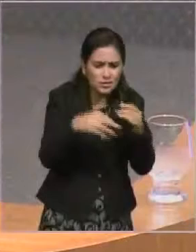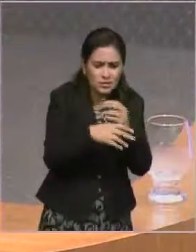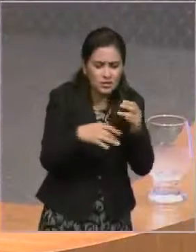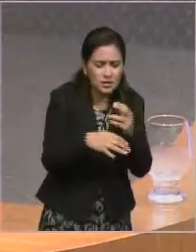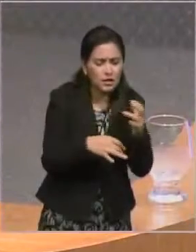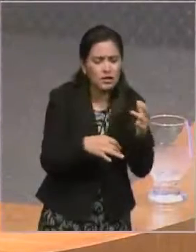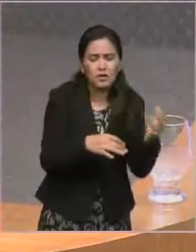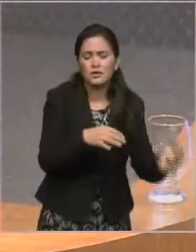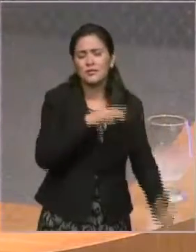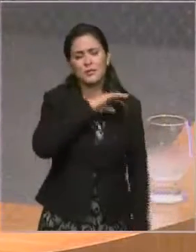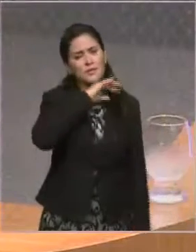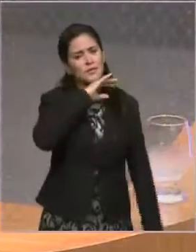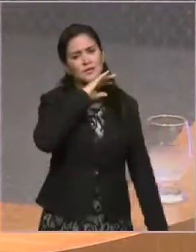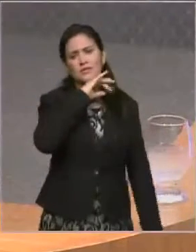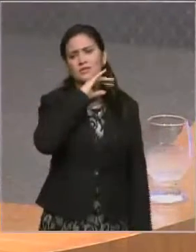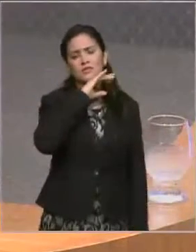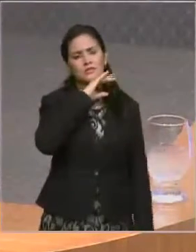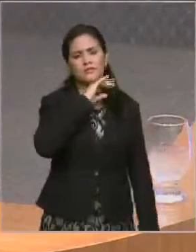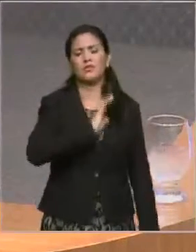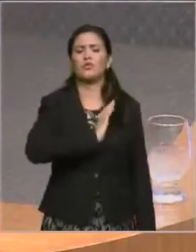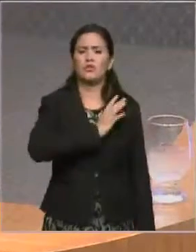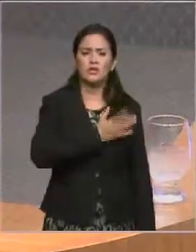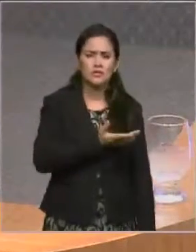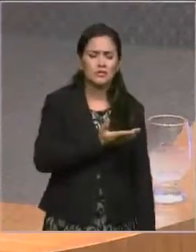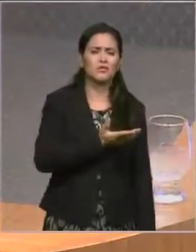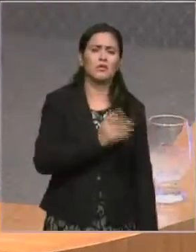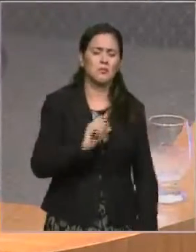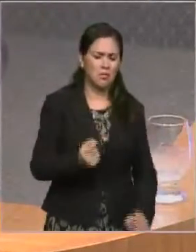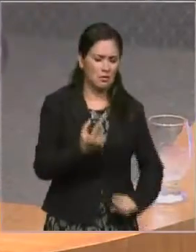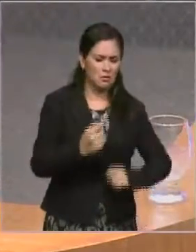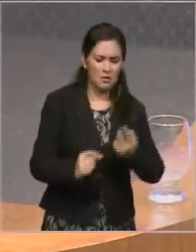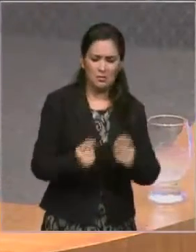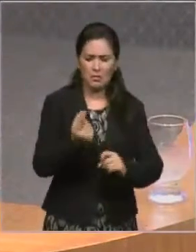que é ruim, muitos buracos na BR,